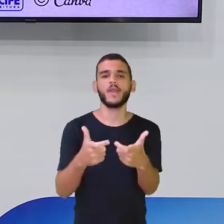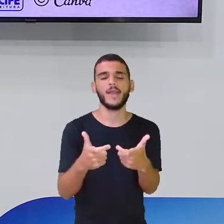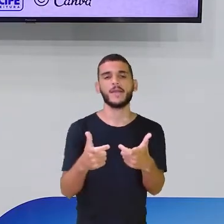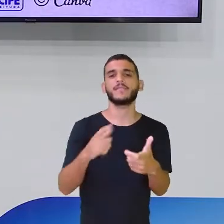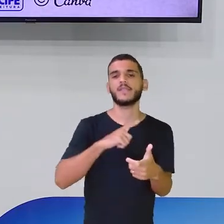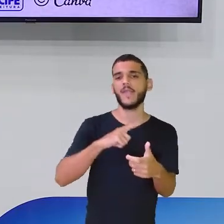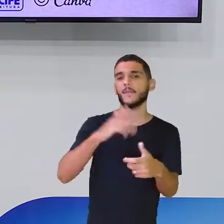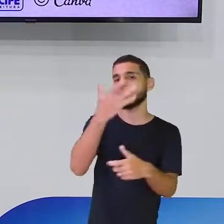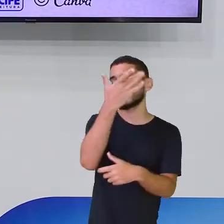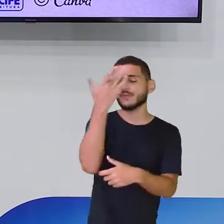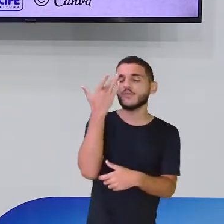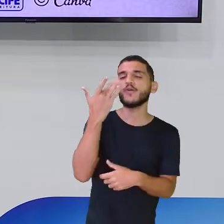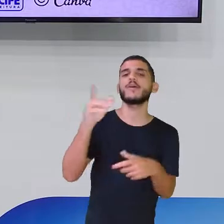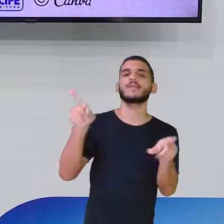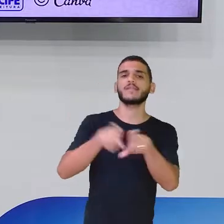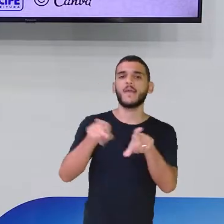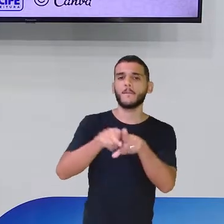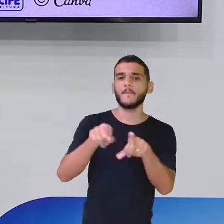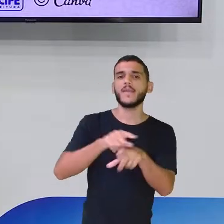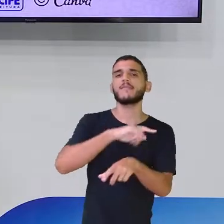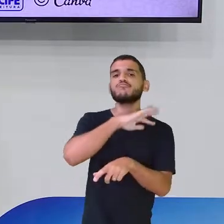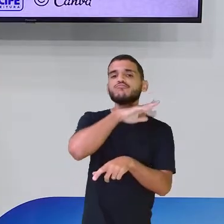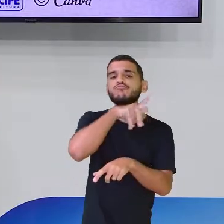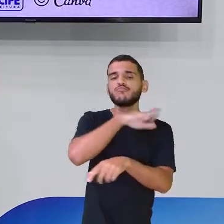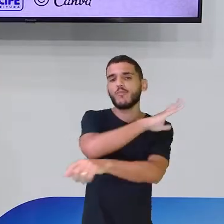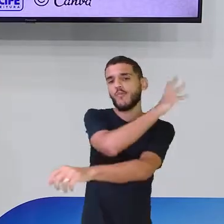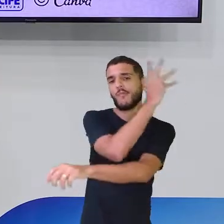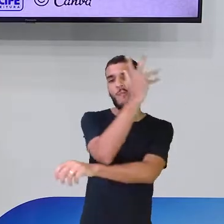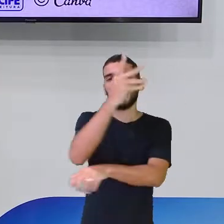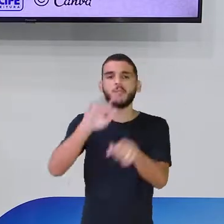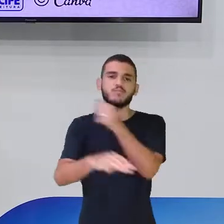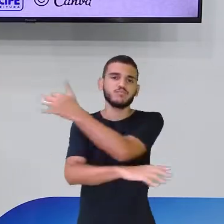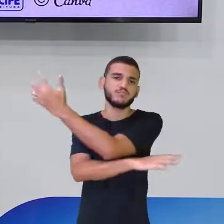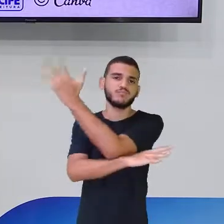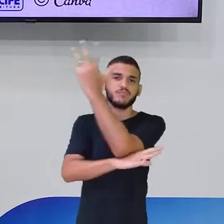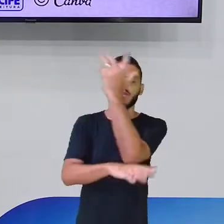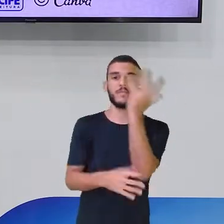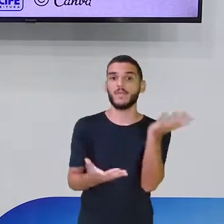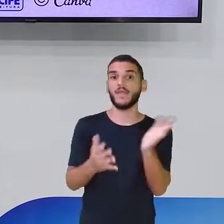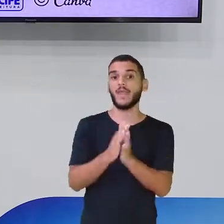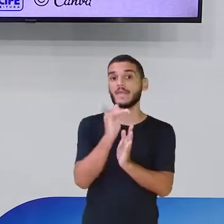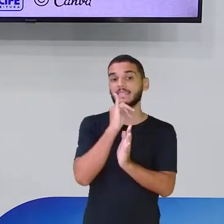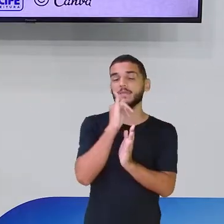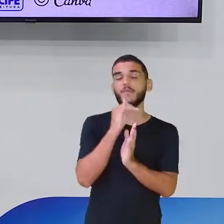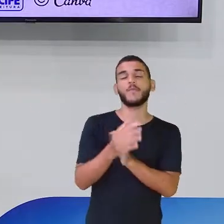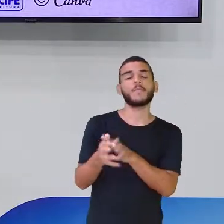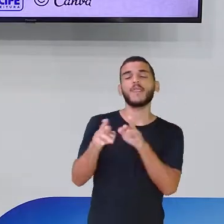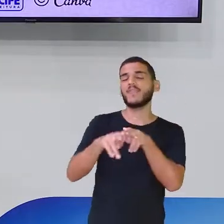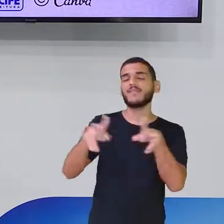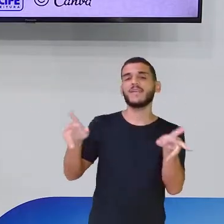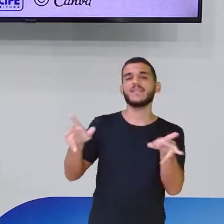selvagens, para perceber o que diferencia, por exemplo, um deserto na África,